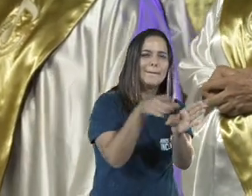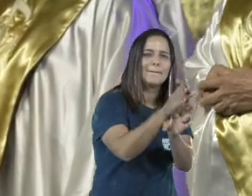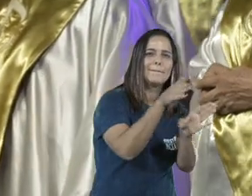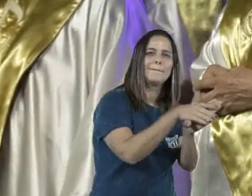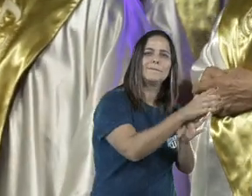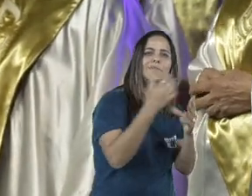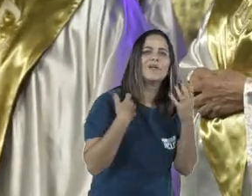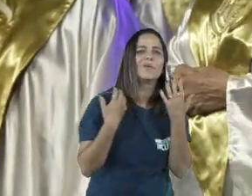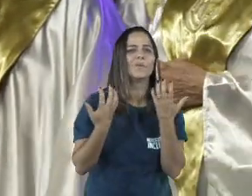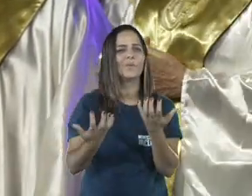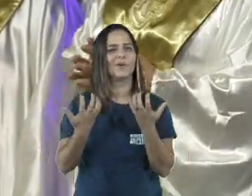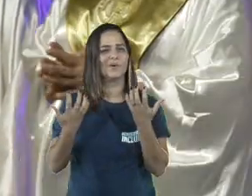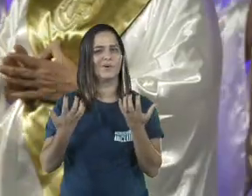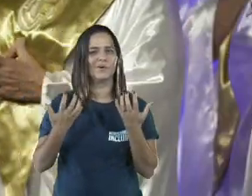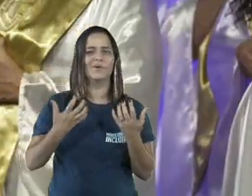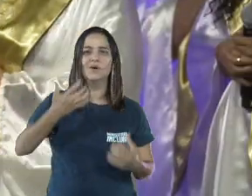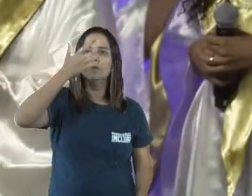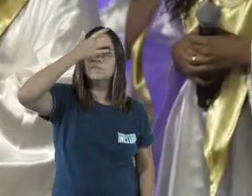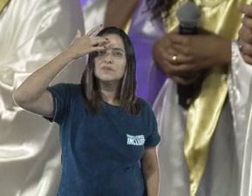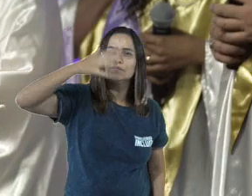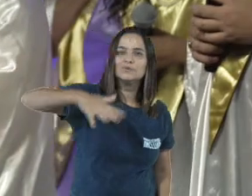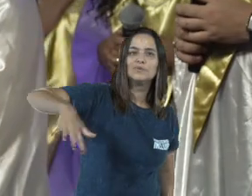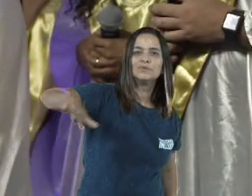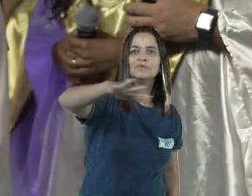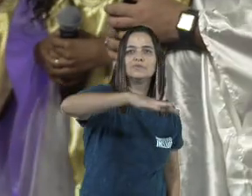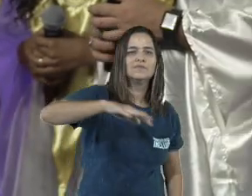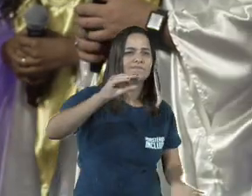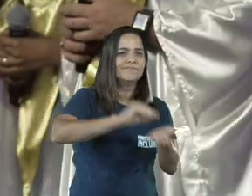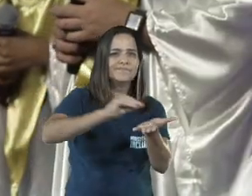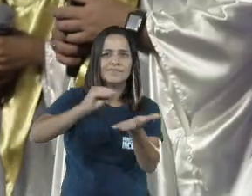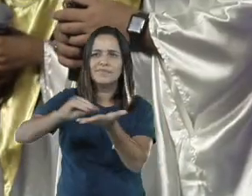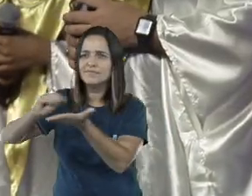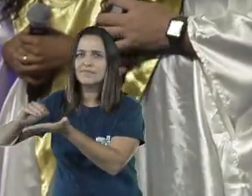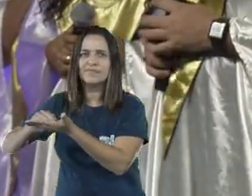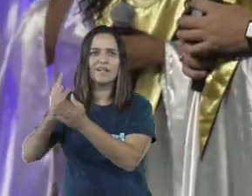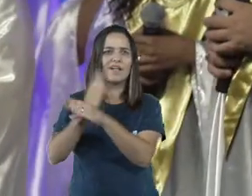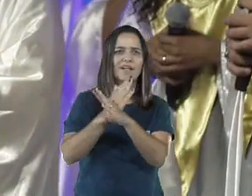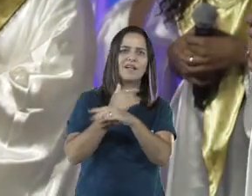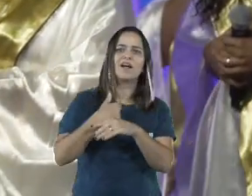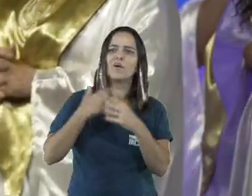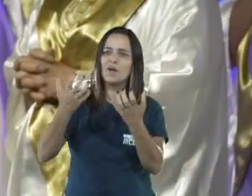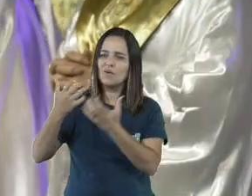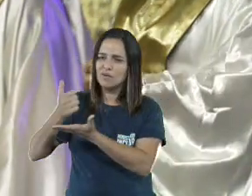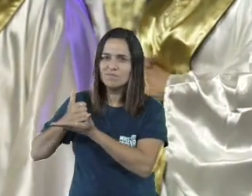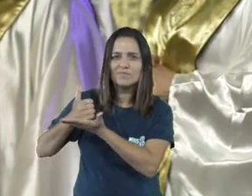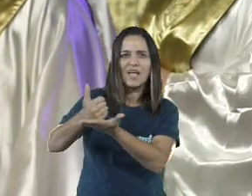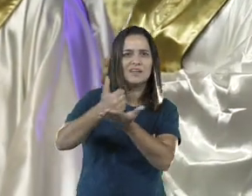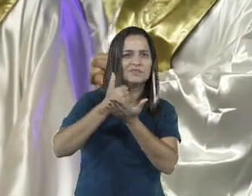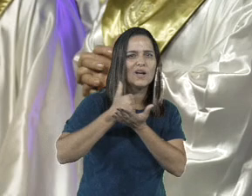que os buscam o e os que ainda não buscam e ao Senhor Jesus